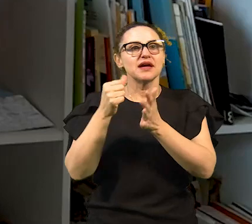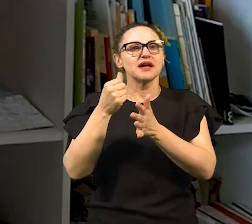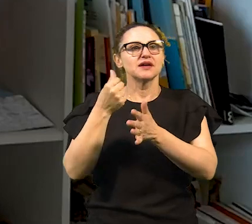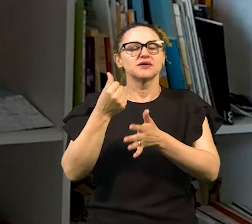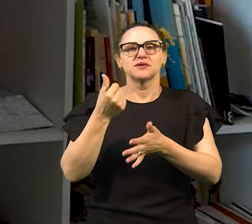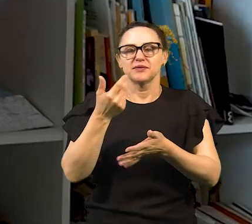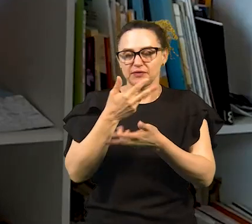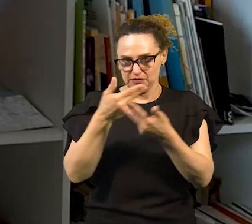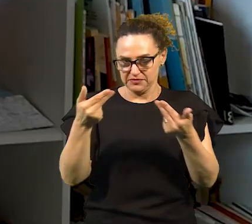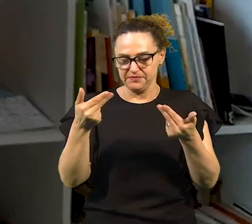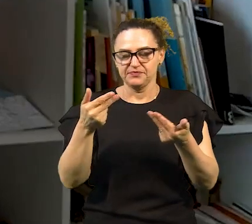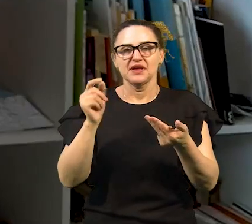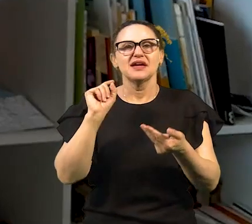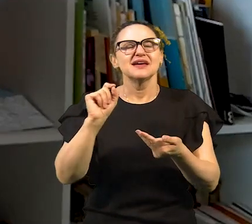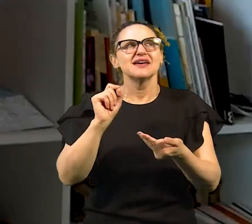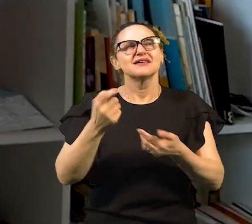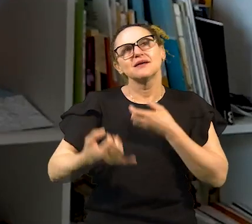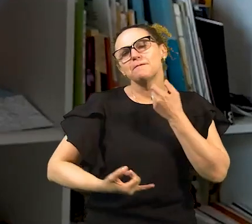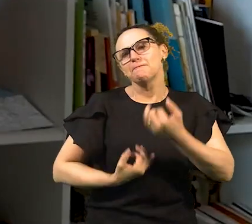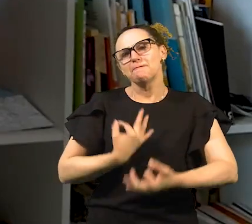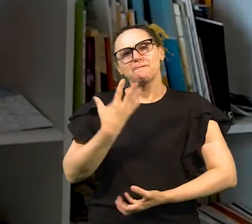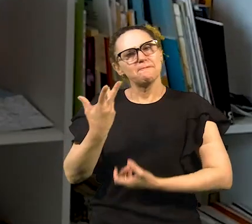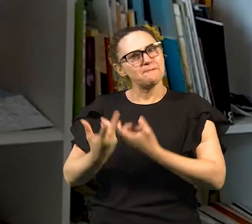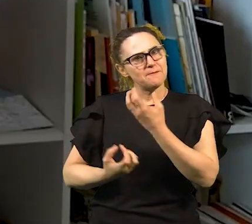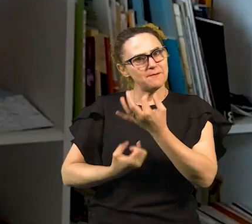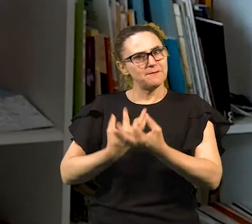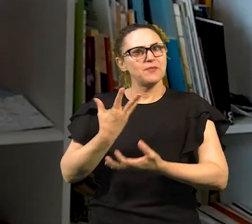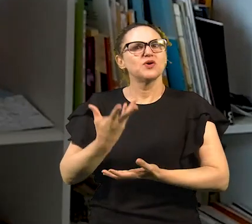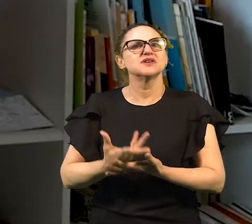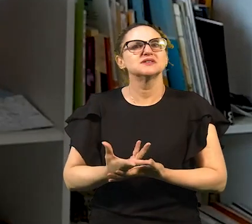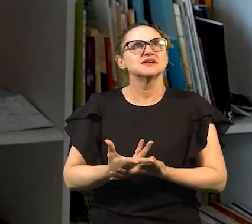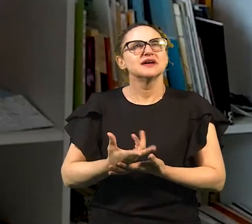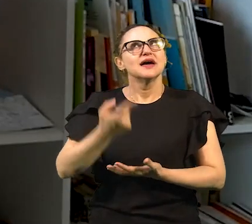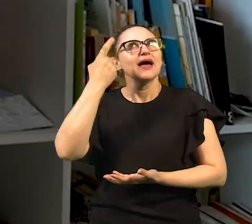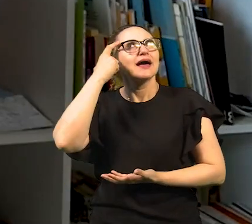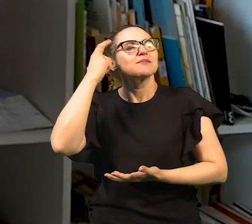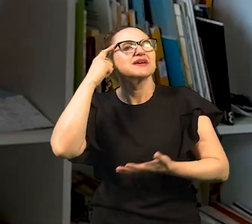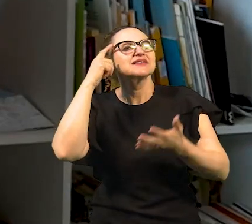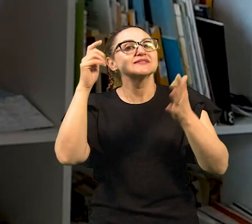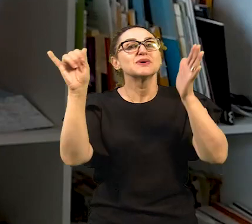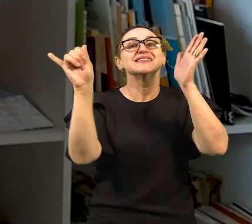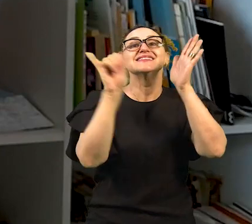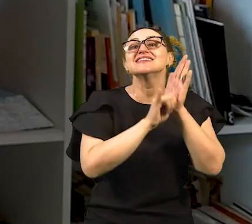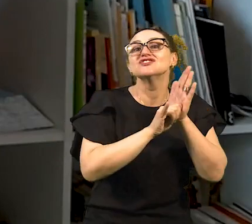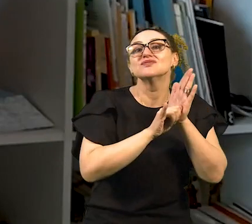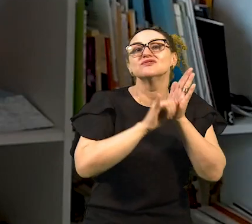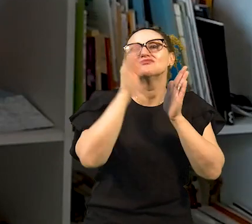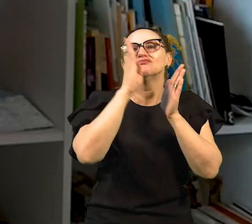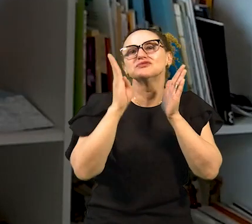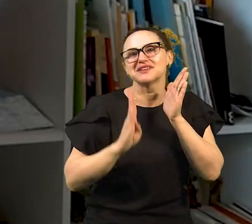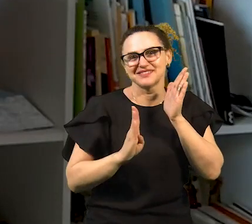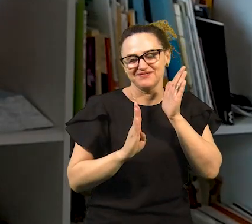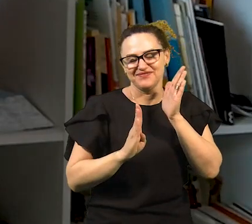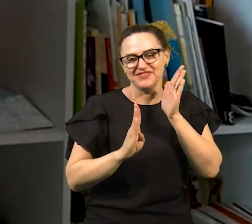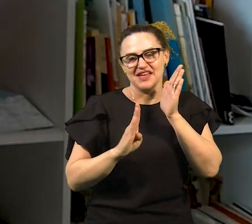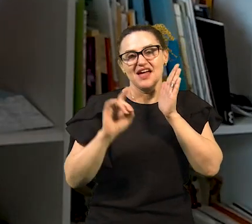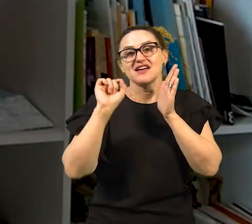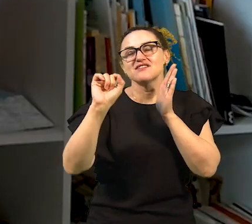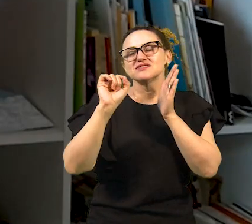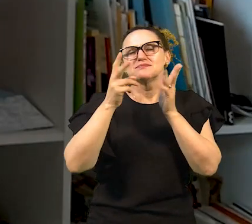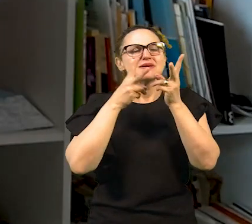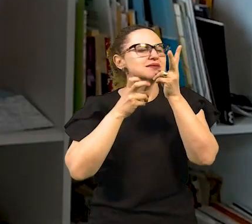como nós vimos, ela serve para pensar uma identidade para o Brasil. Mas em resposta a isso, a gente tem